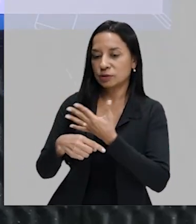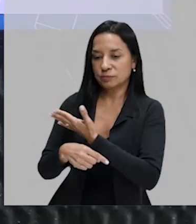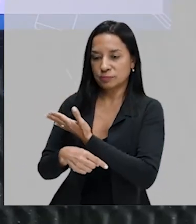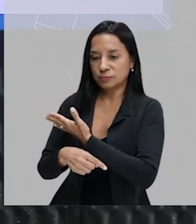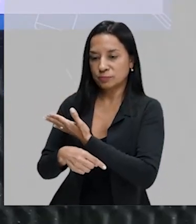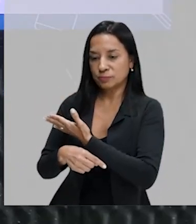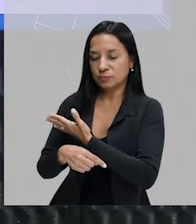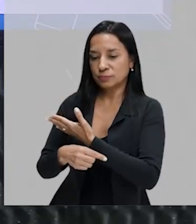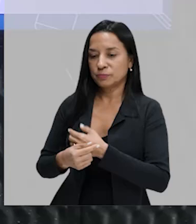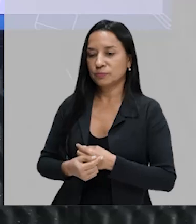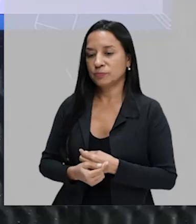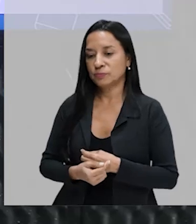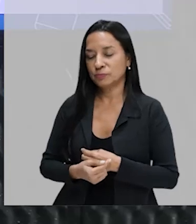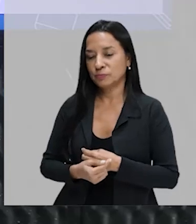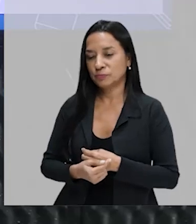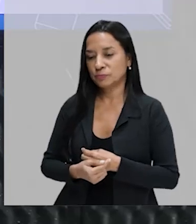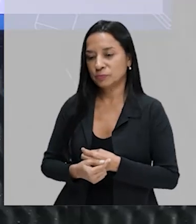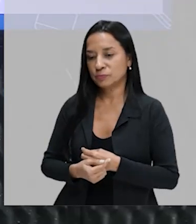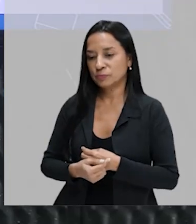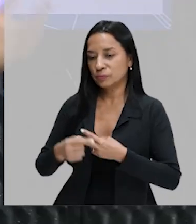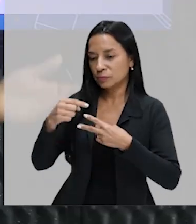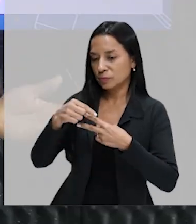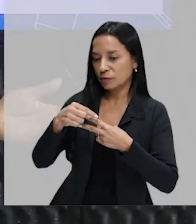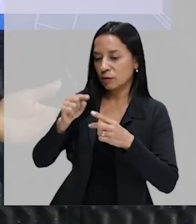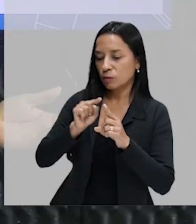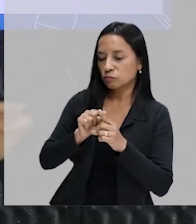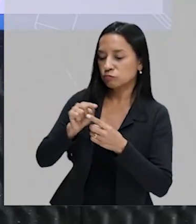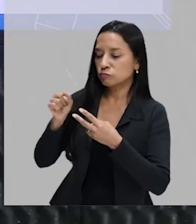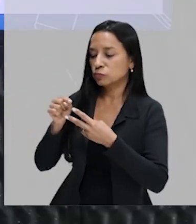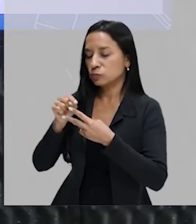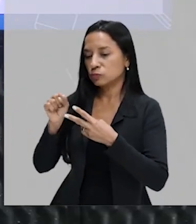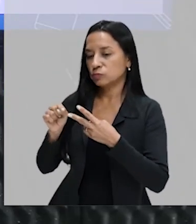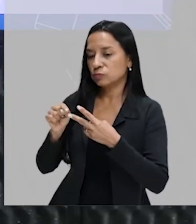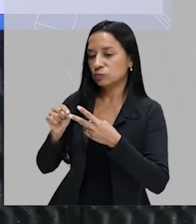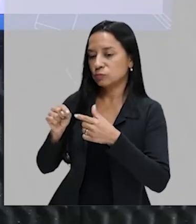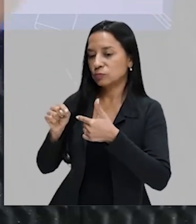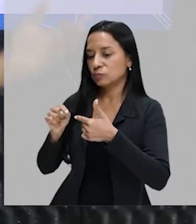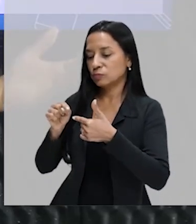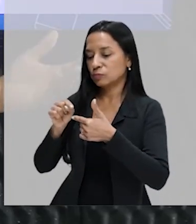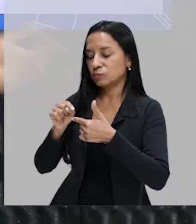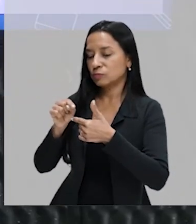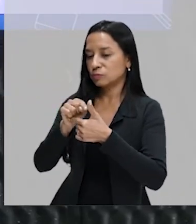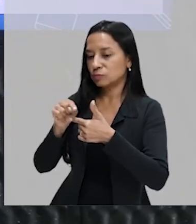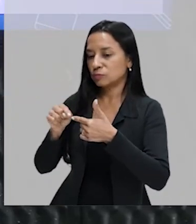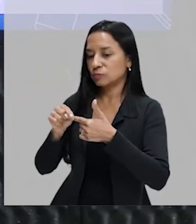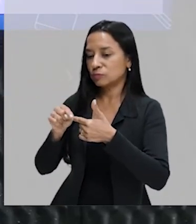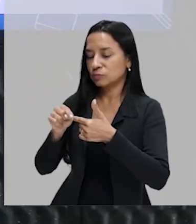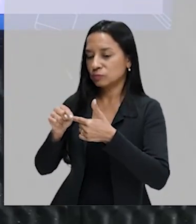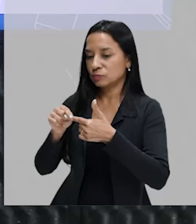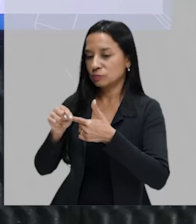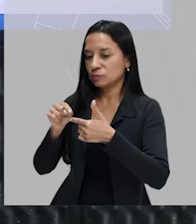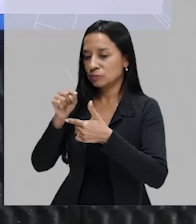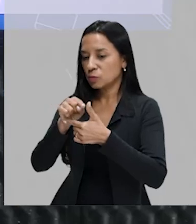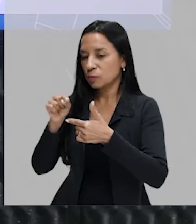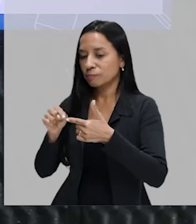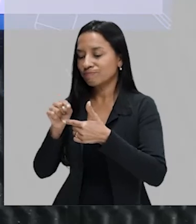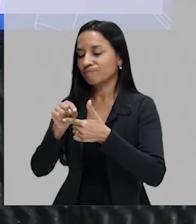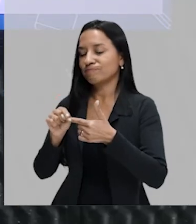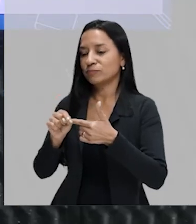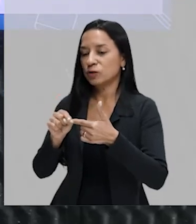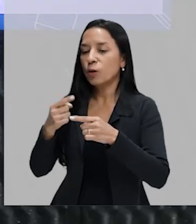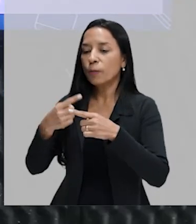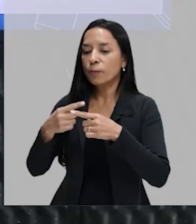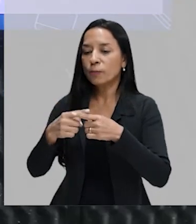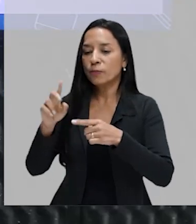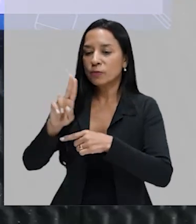aqui, ela fica do lado, digamos que ela fica do lado, tem uma do lado direito e outra do lado esquerdo, tá? Então, para que